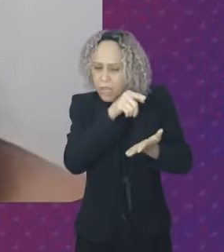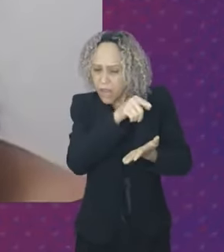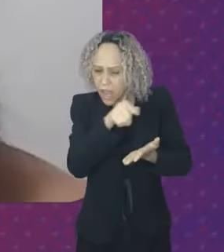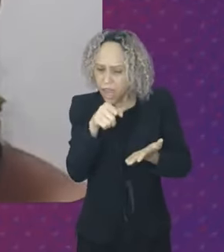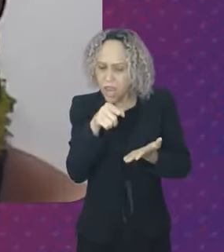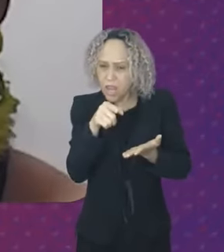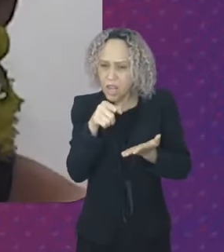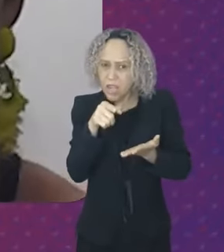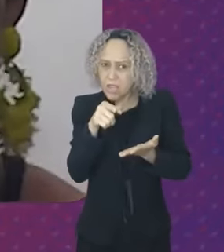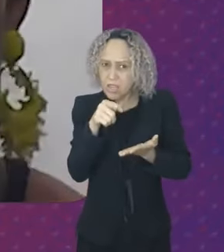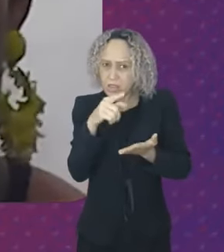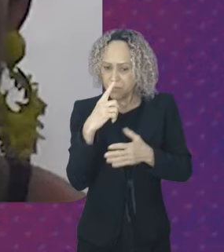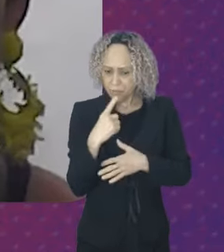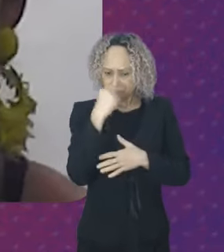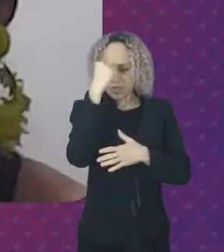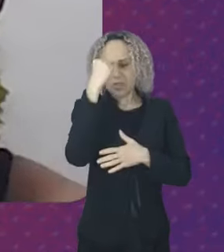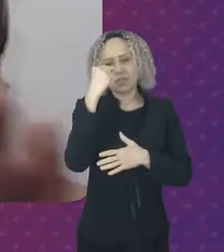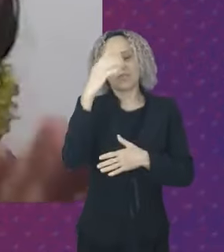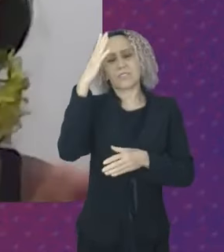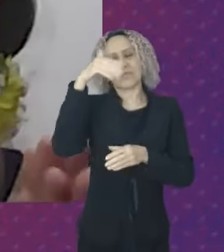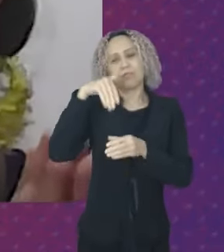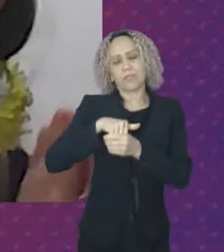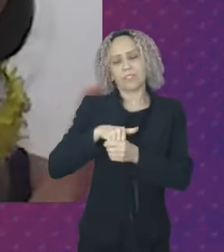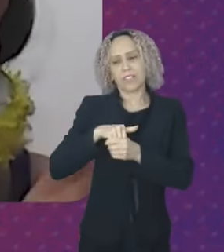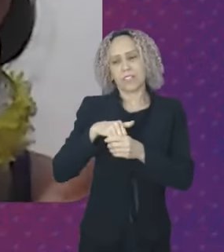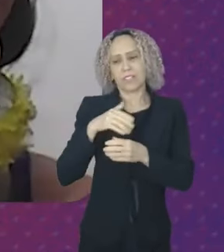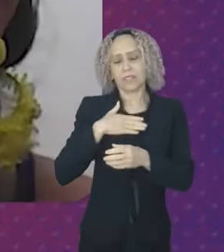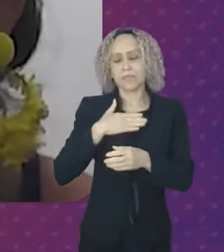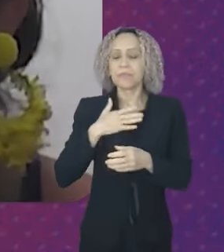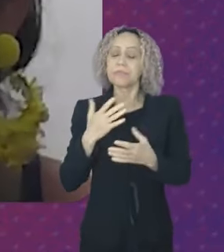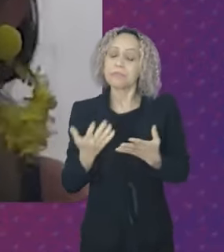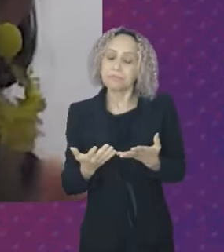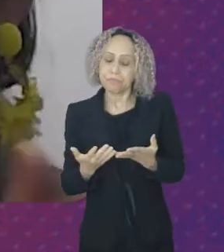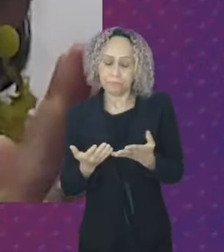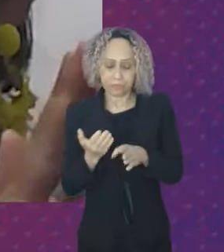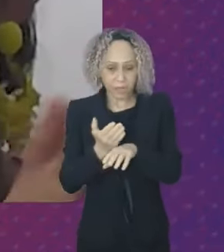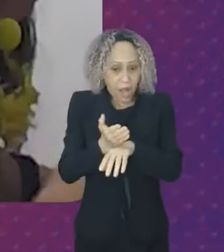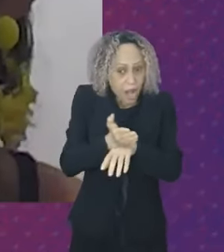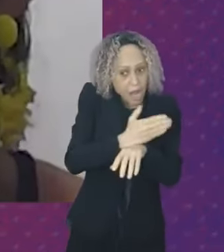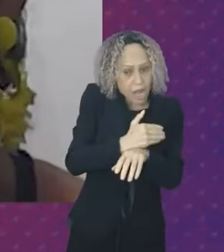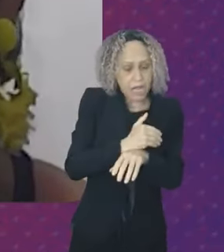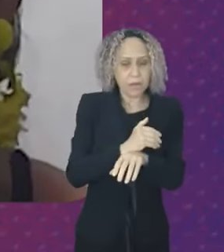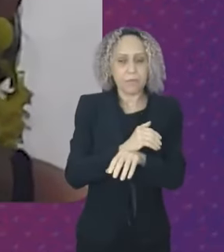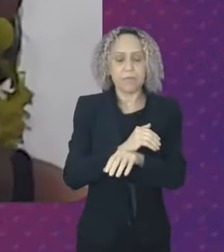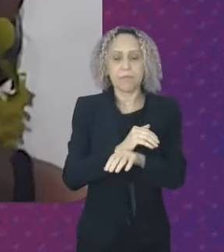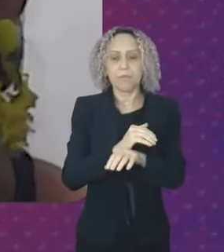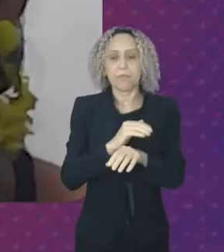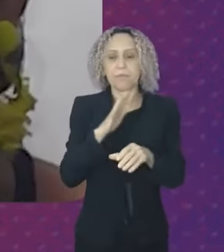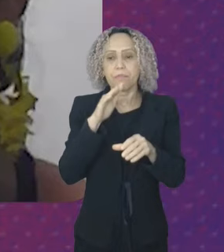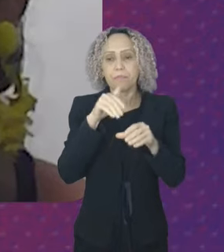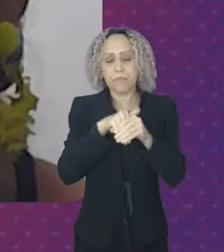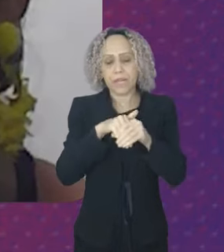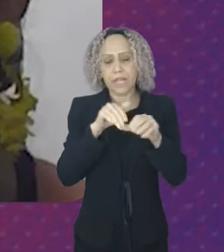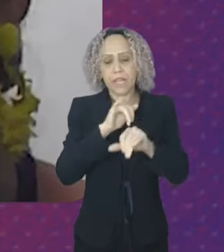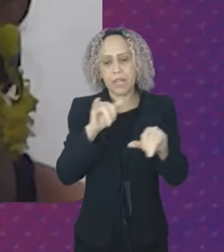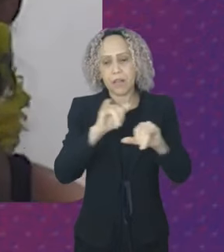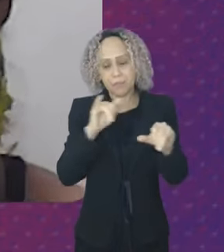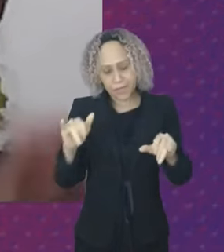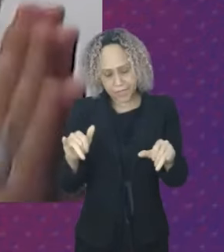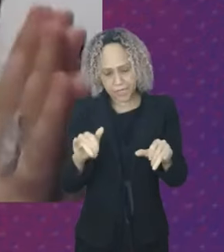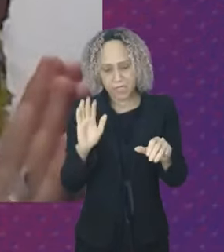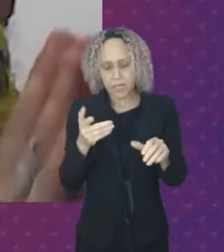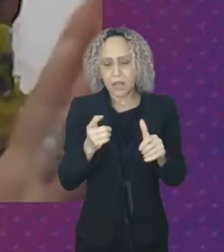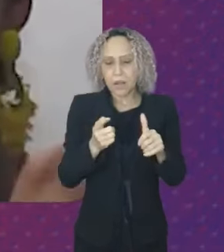E aí, quando a campanha inicia, você já fez esse primeiro contato, você já teve essa primeira relação com essas